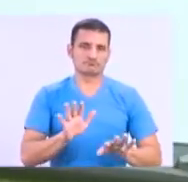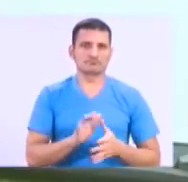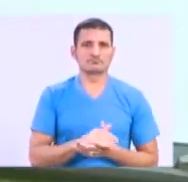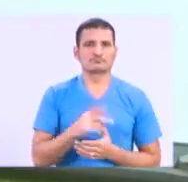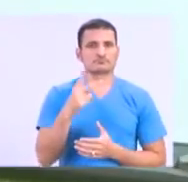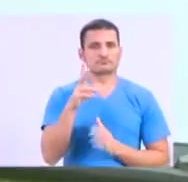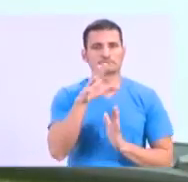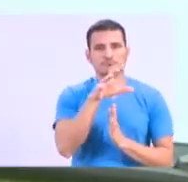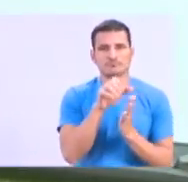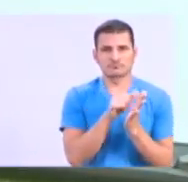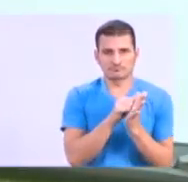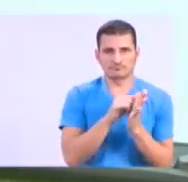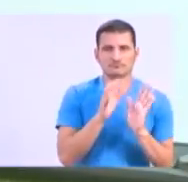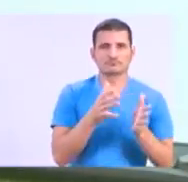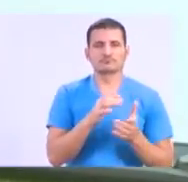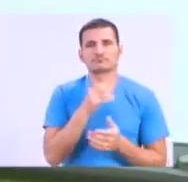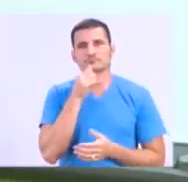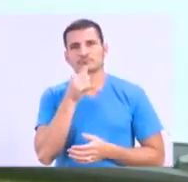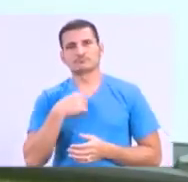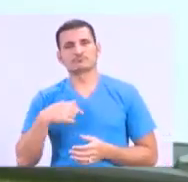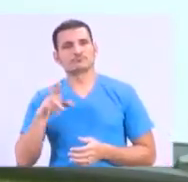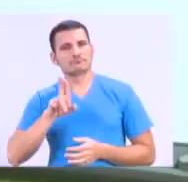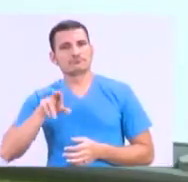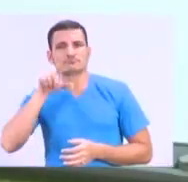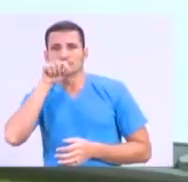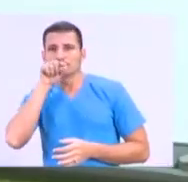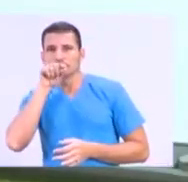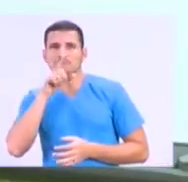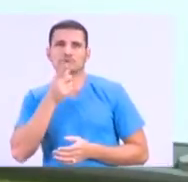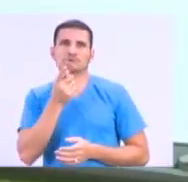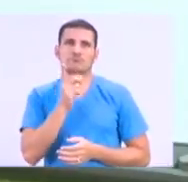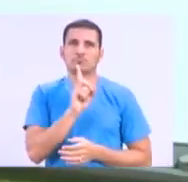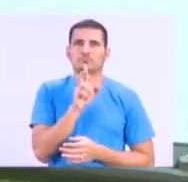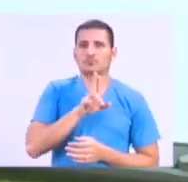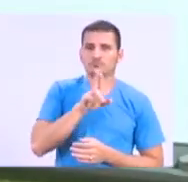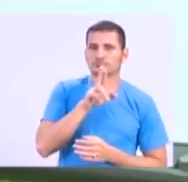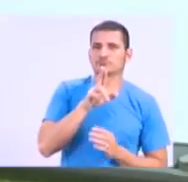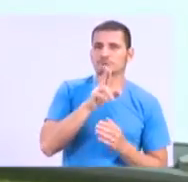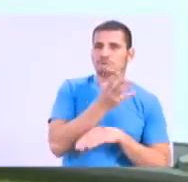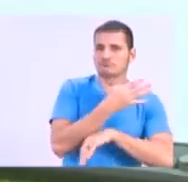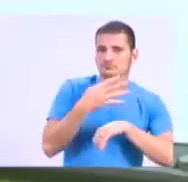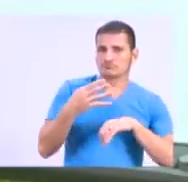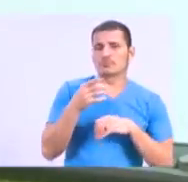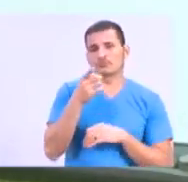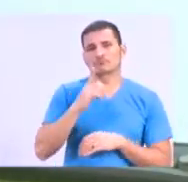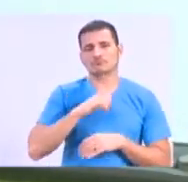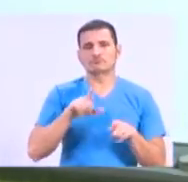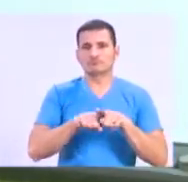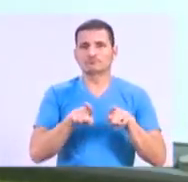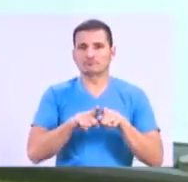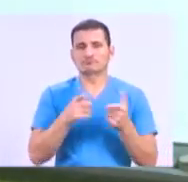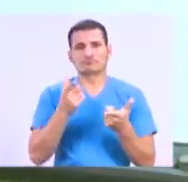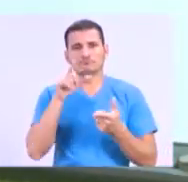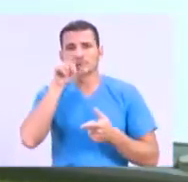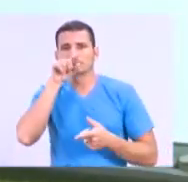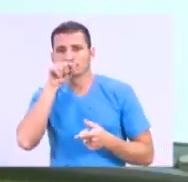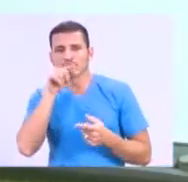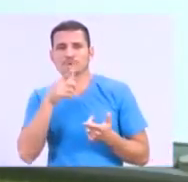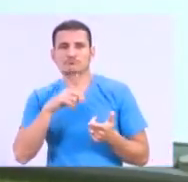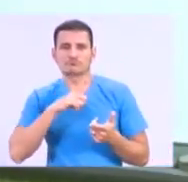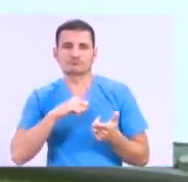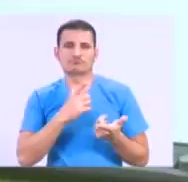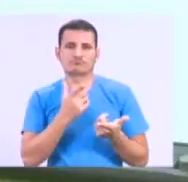Ah, professor, eu uso Linux, não uso Windows, né? Você tem versões do Champ para Linux, você tem versões do Champ